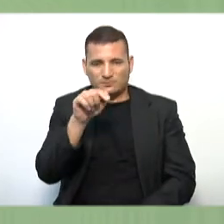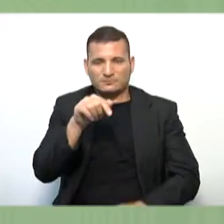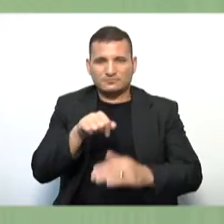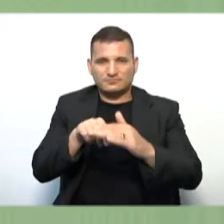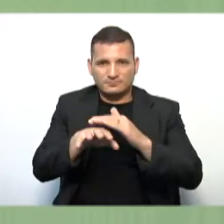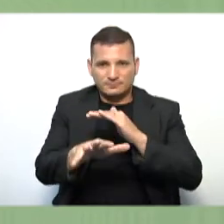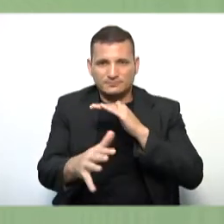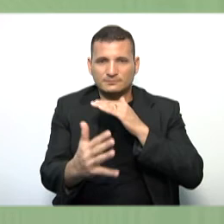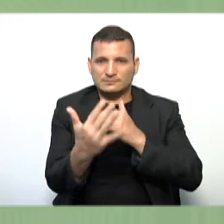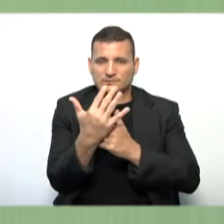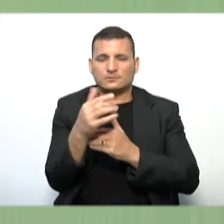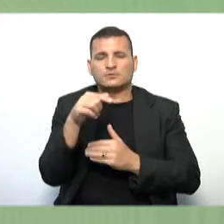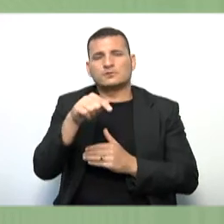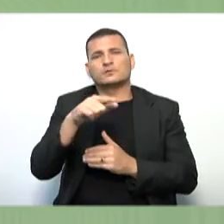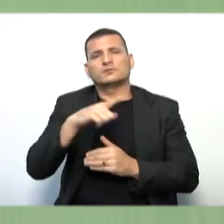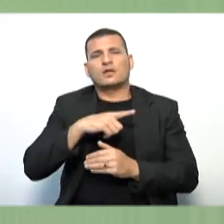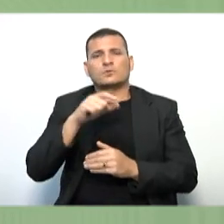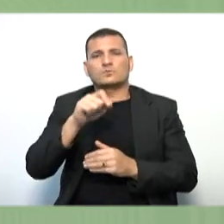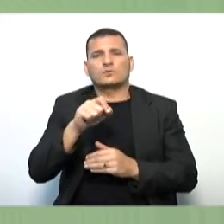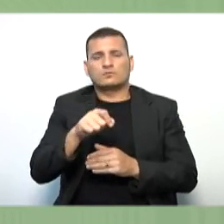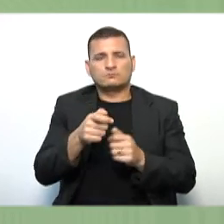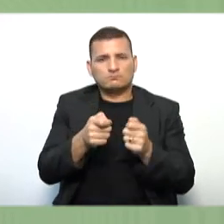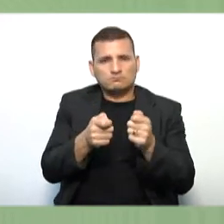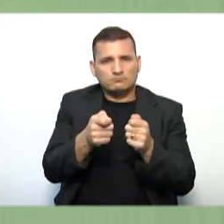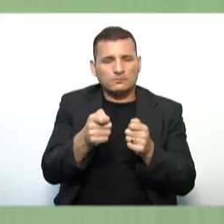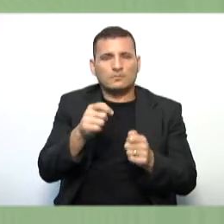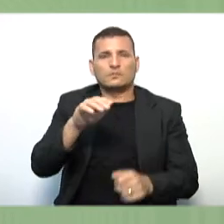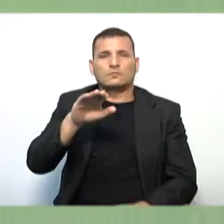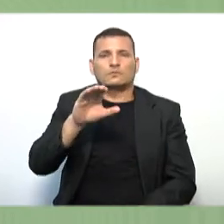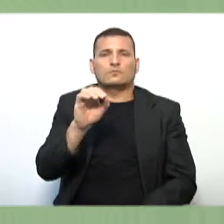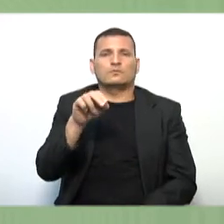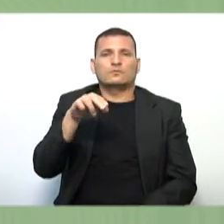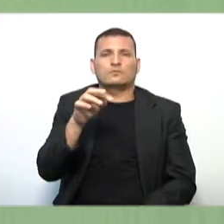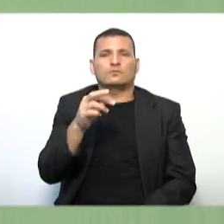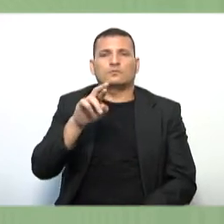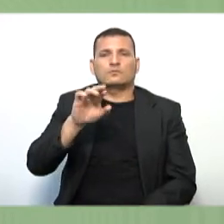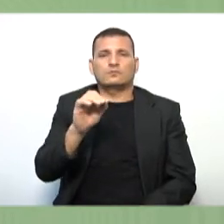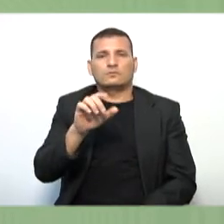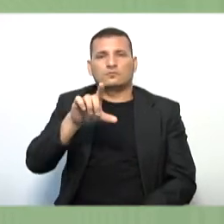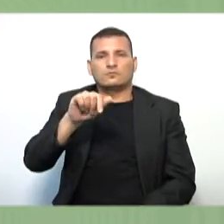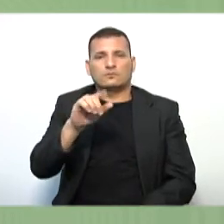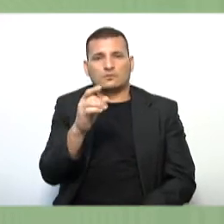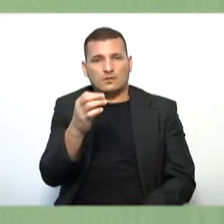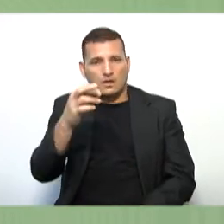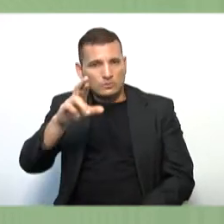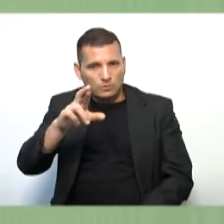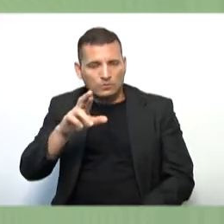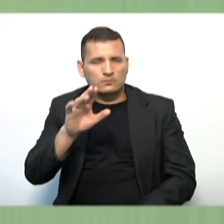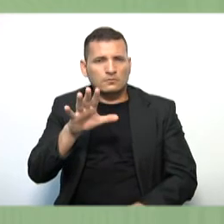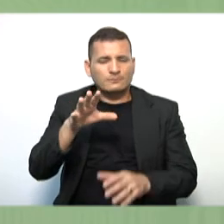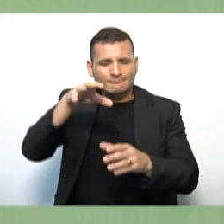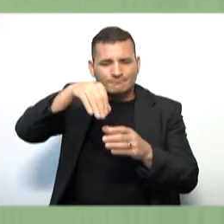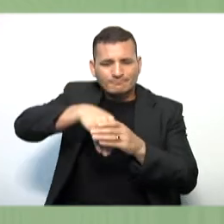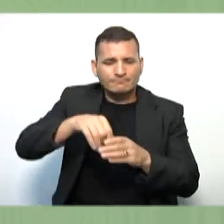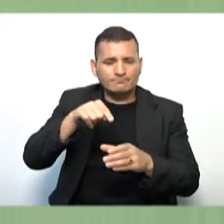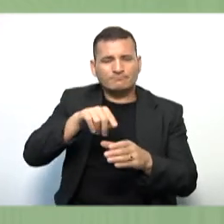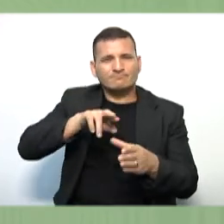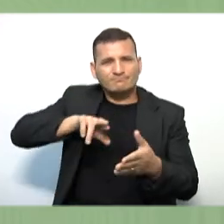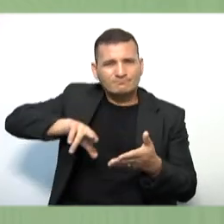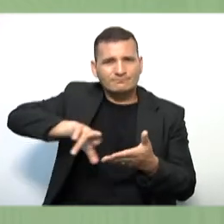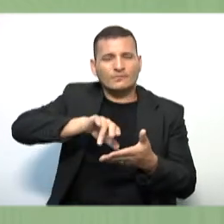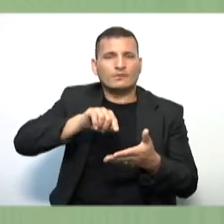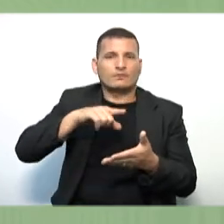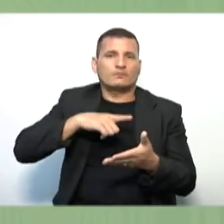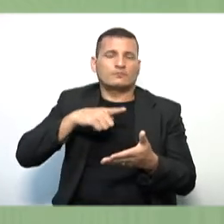elemento chamado controlador, né? O controlador, ele é um conjunto de componentes